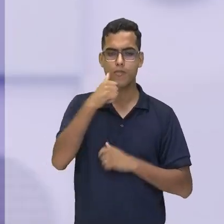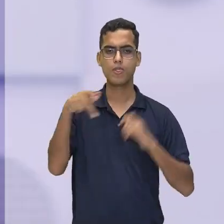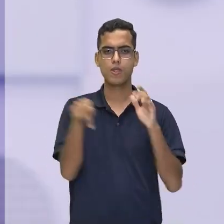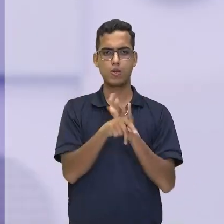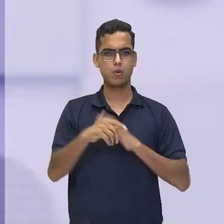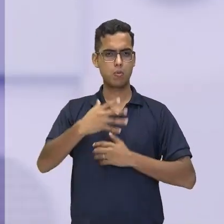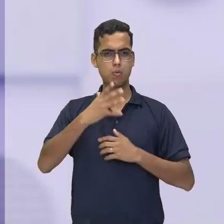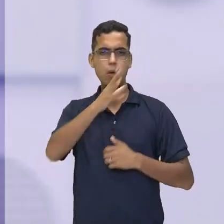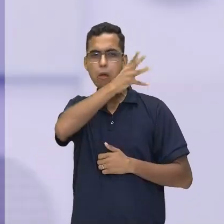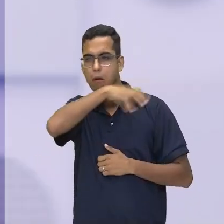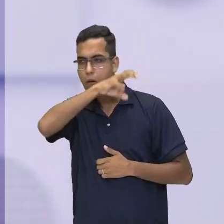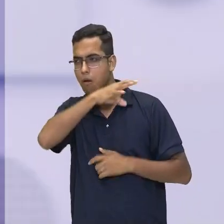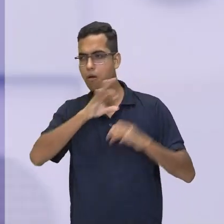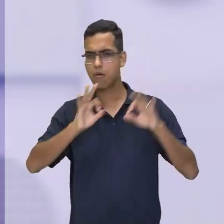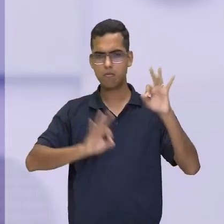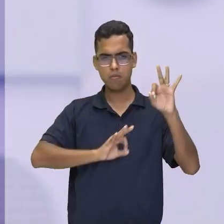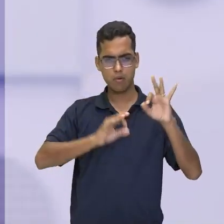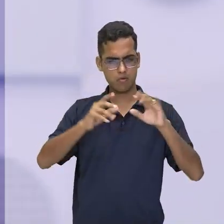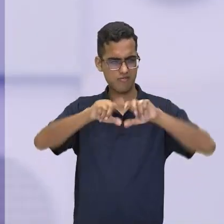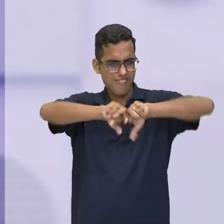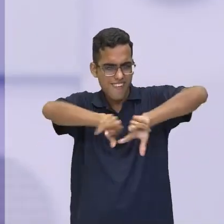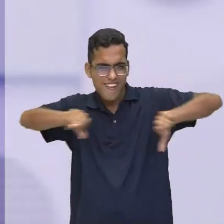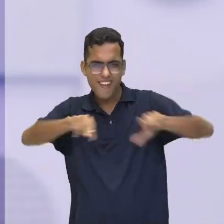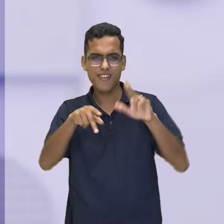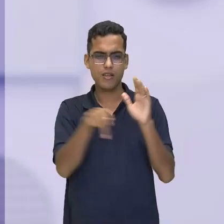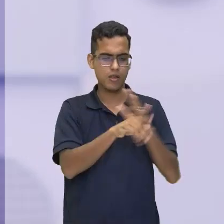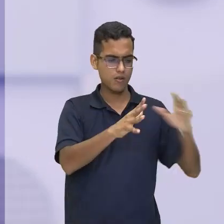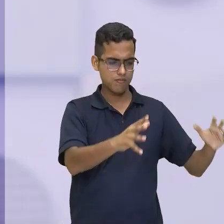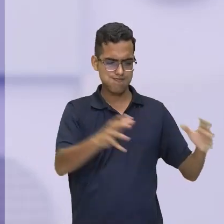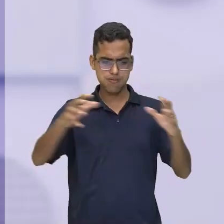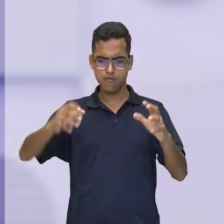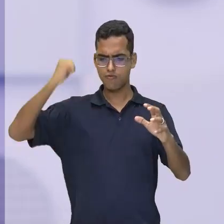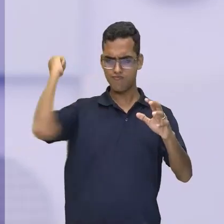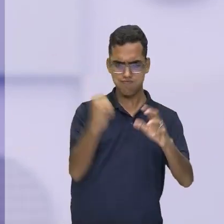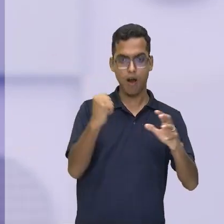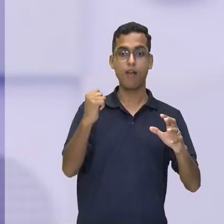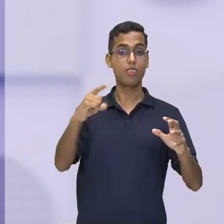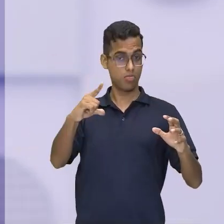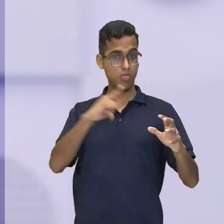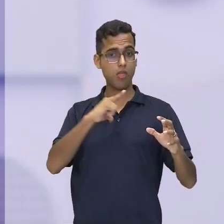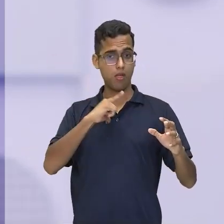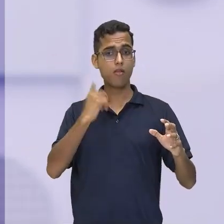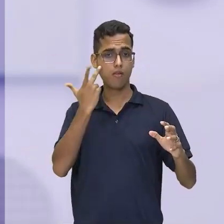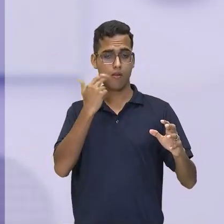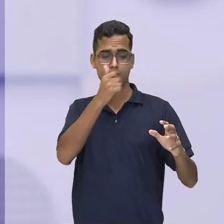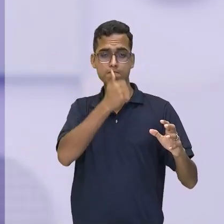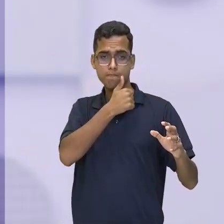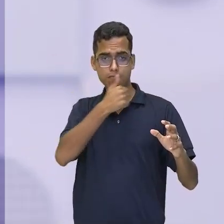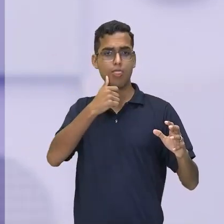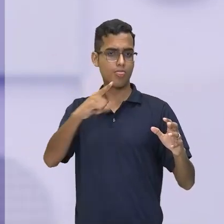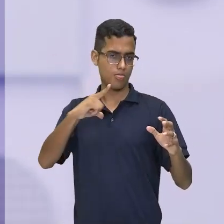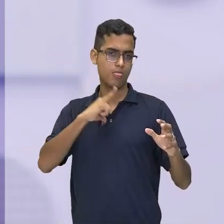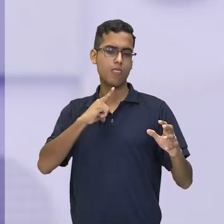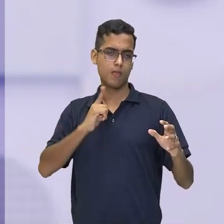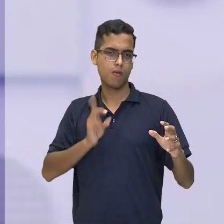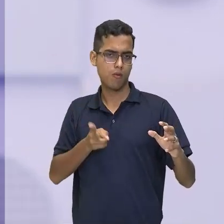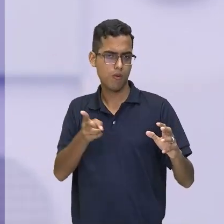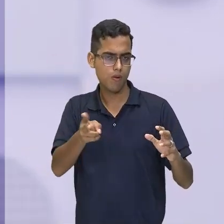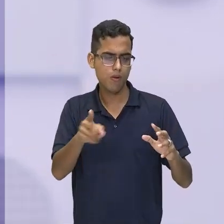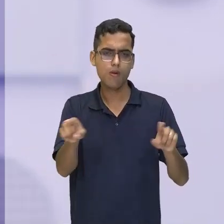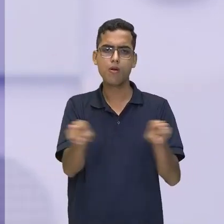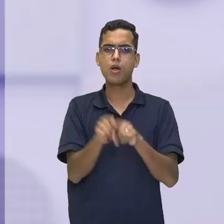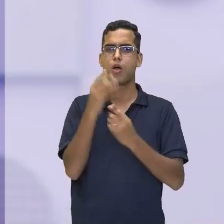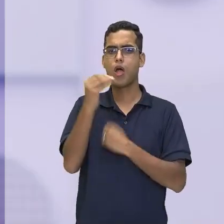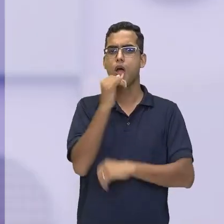Algumas espiritualidades e tradições religiosas trabalham a questão das ervas naturais. Se desaparece a vegetação, como